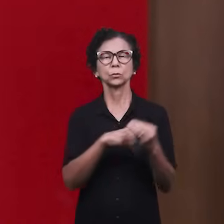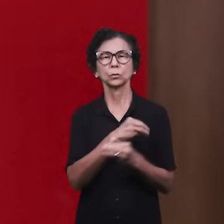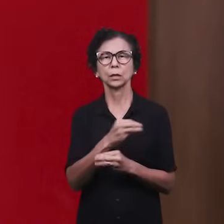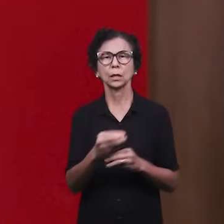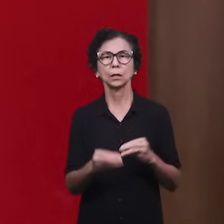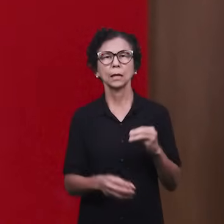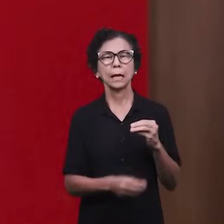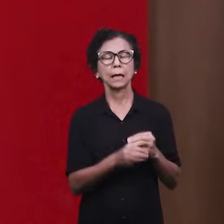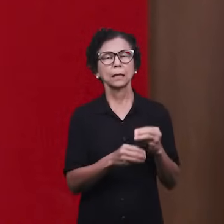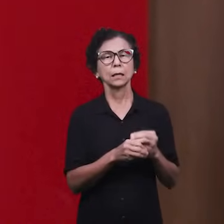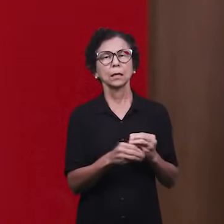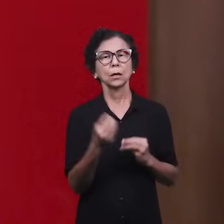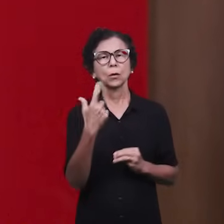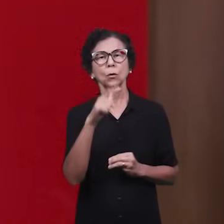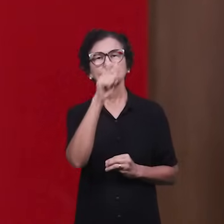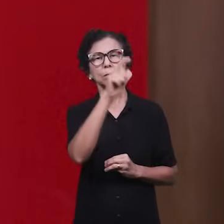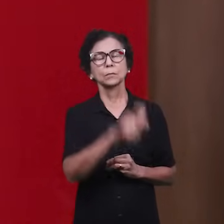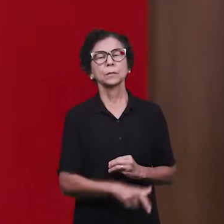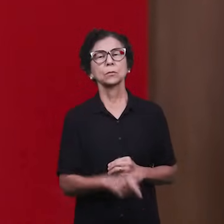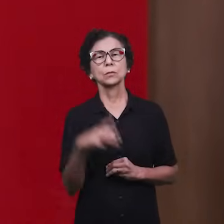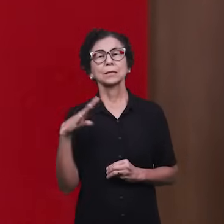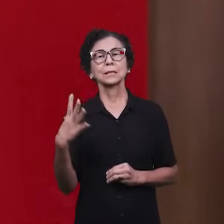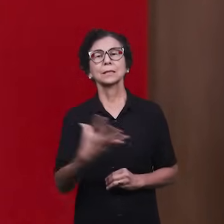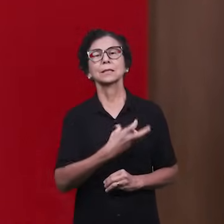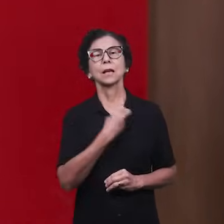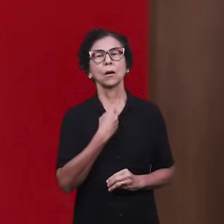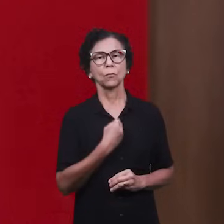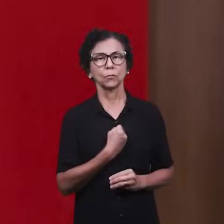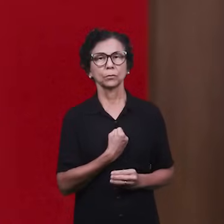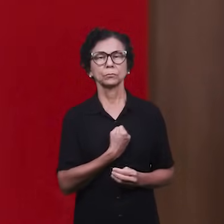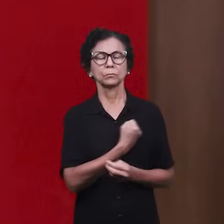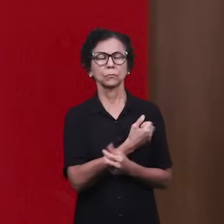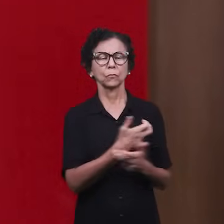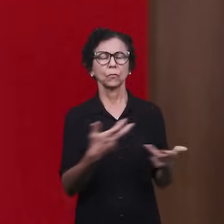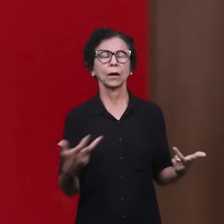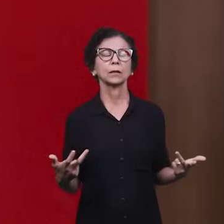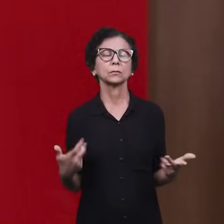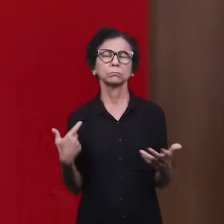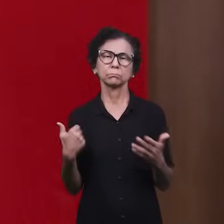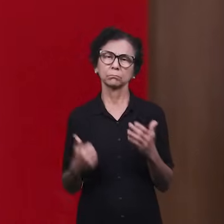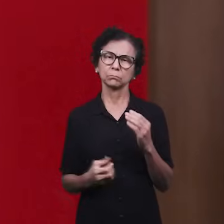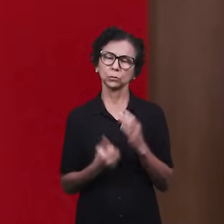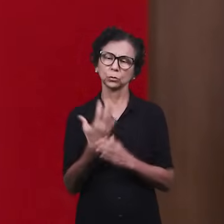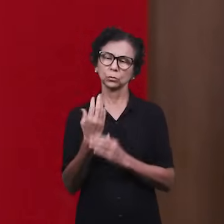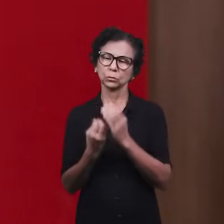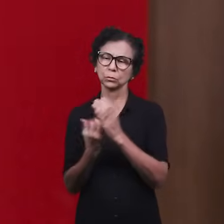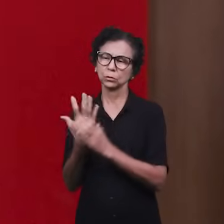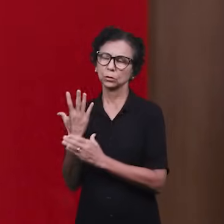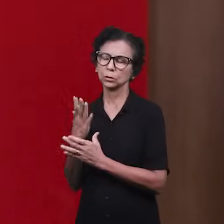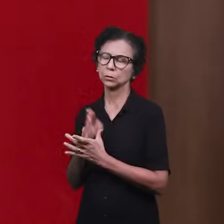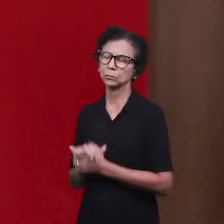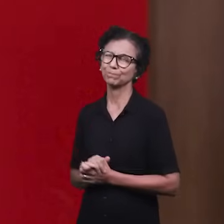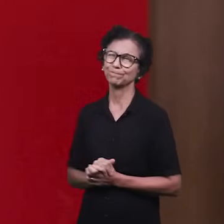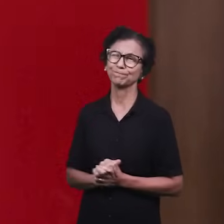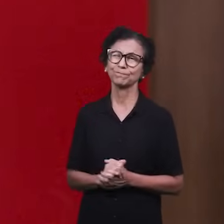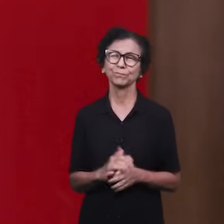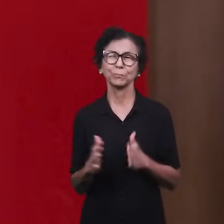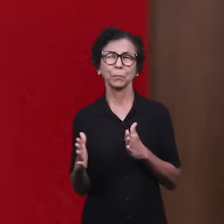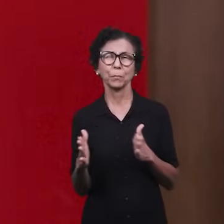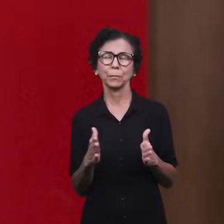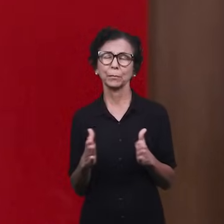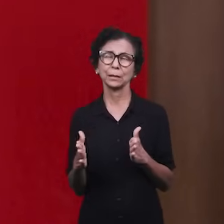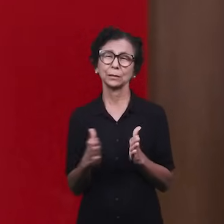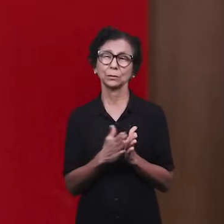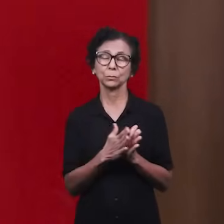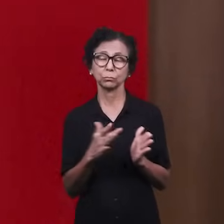de outros salvadores são dogmas, Luiz colocou alguns aqui, além de outros que vieram também. Então isso permeou